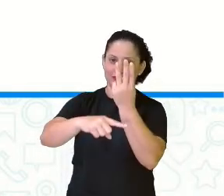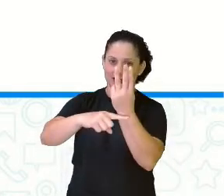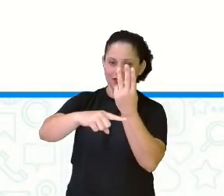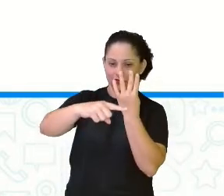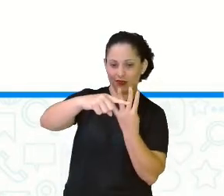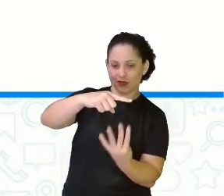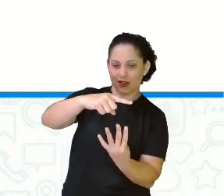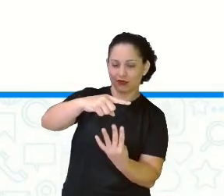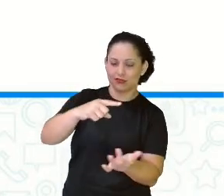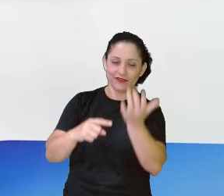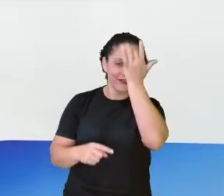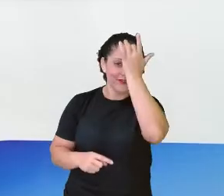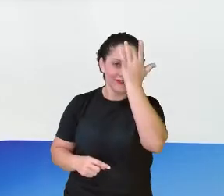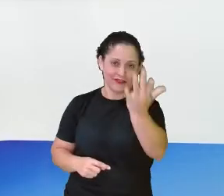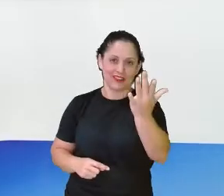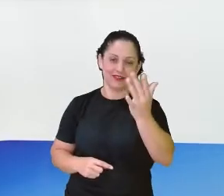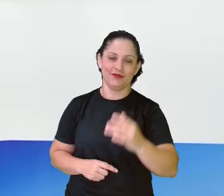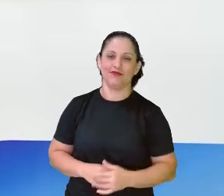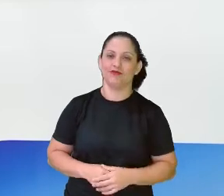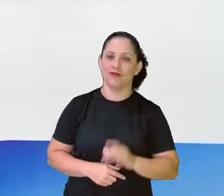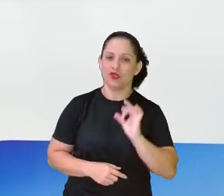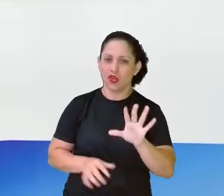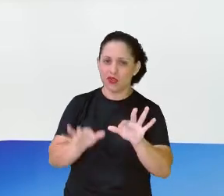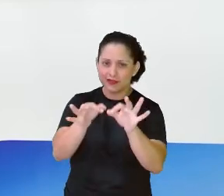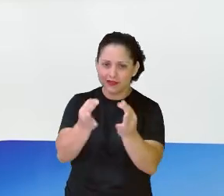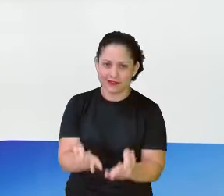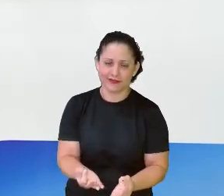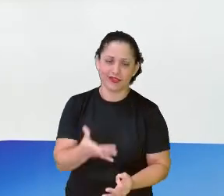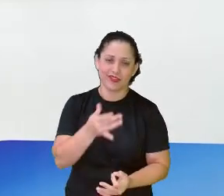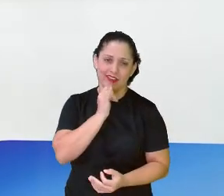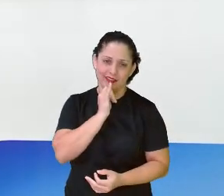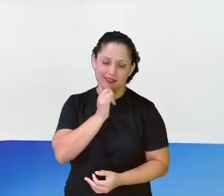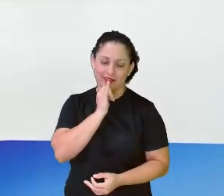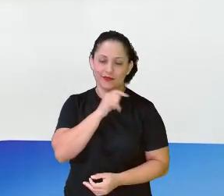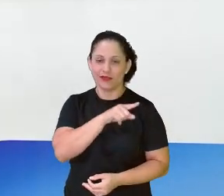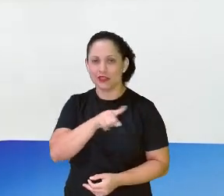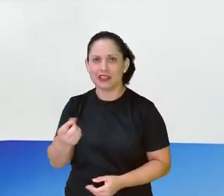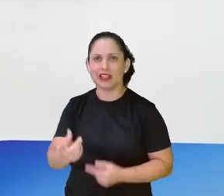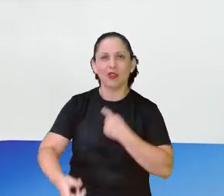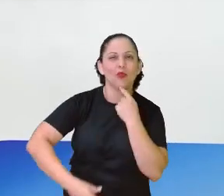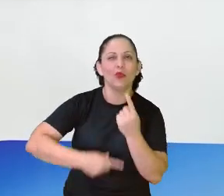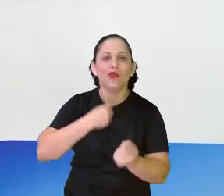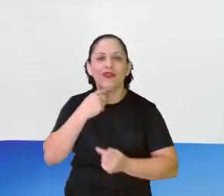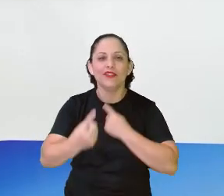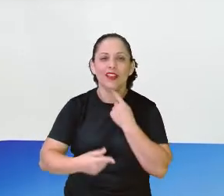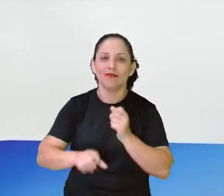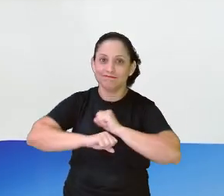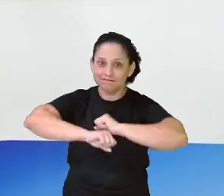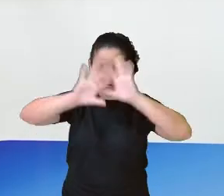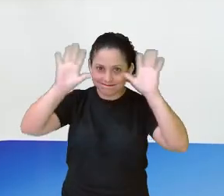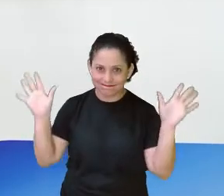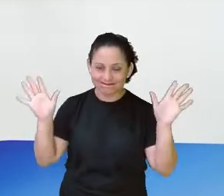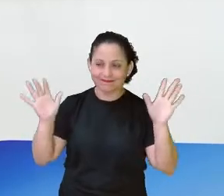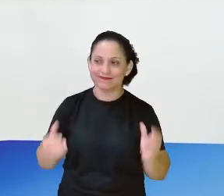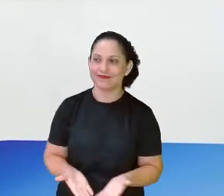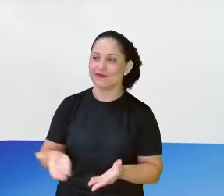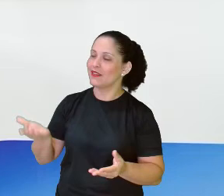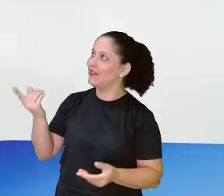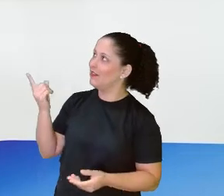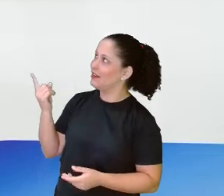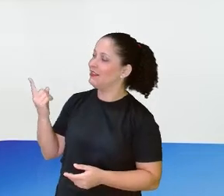3/4. Fácil demais. É só um exemplo simples, hein? Só para quem tem dúvida. Aqui eu tenho outra